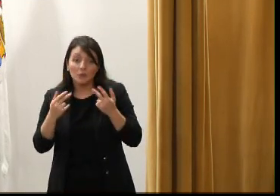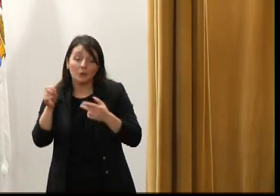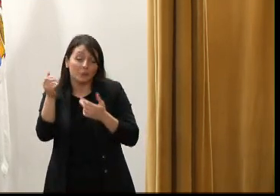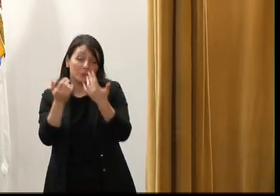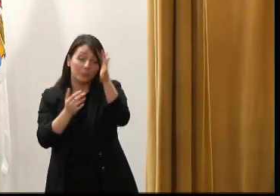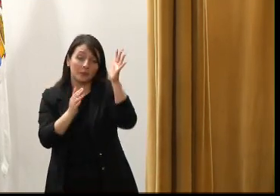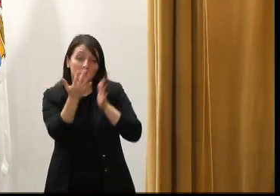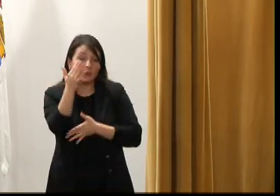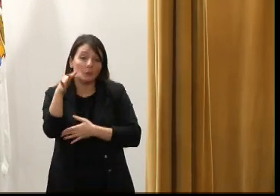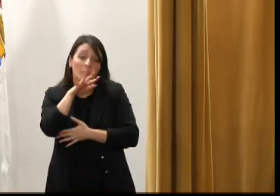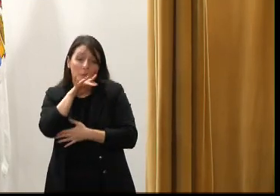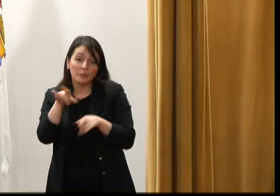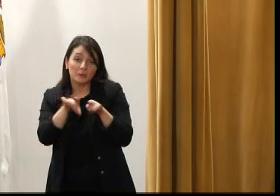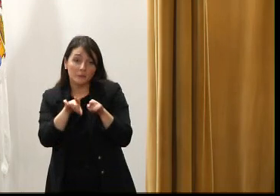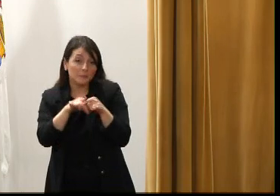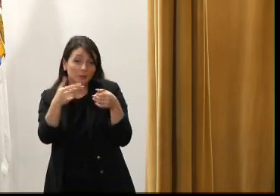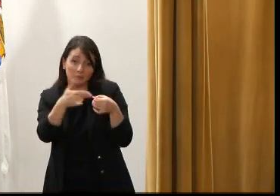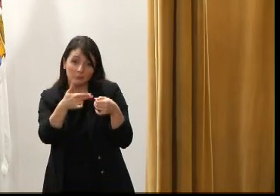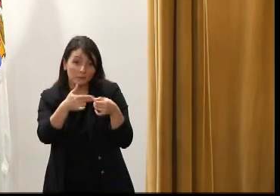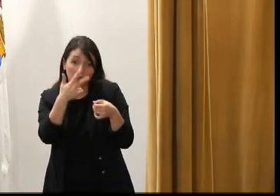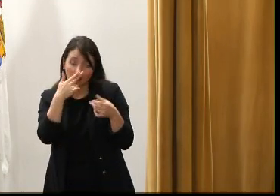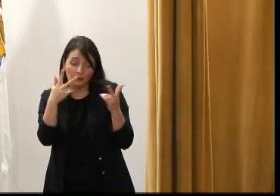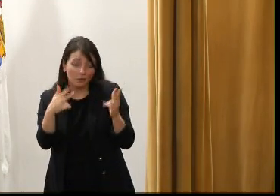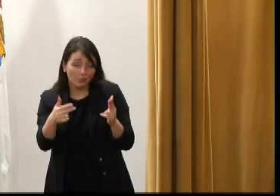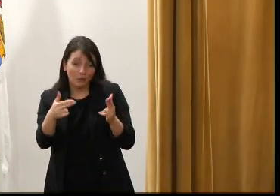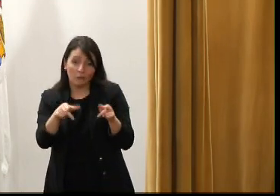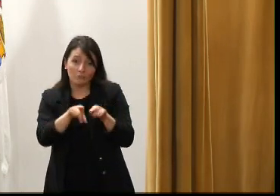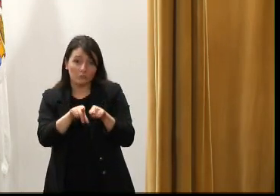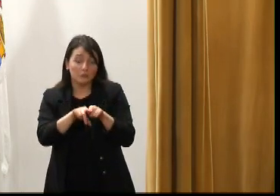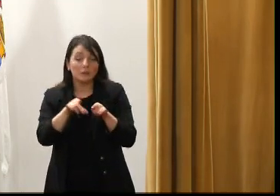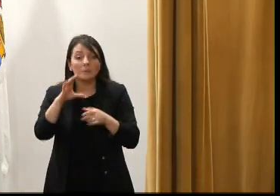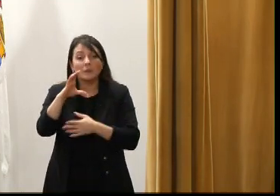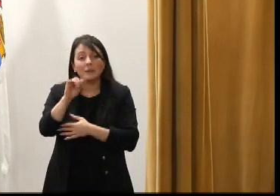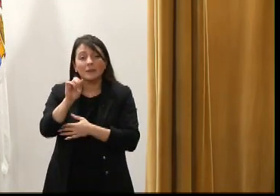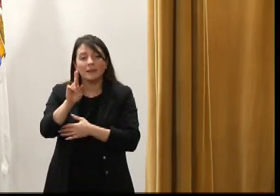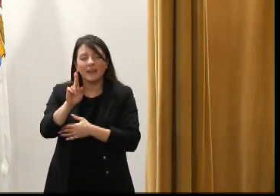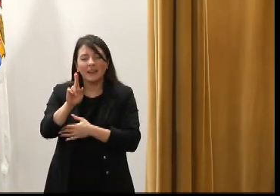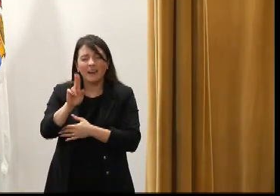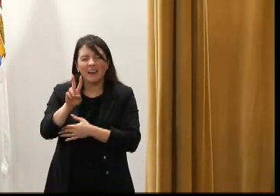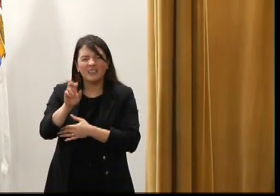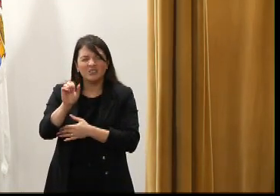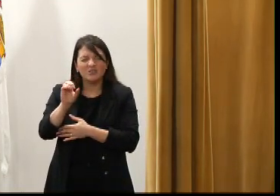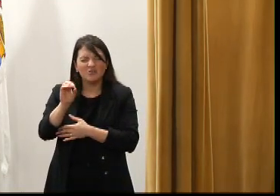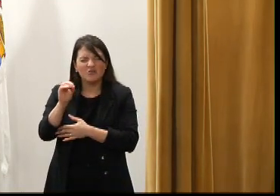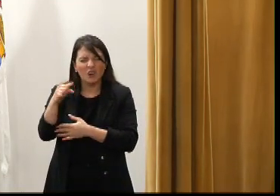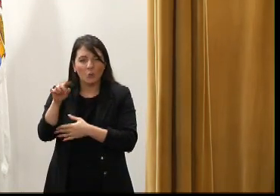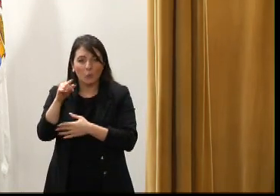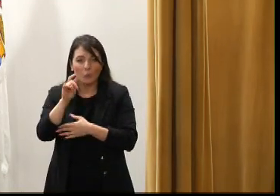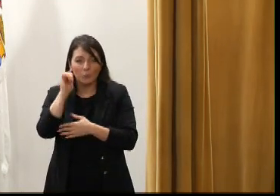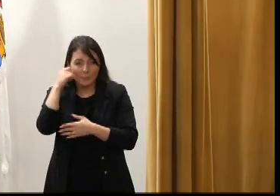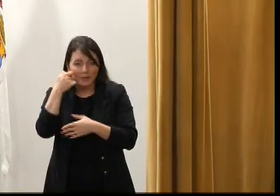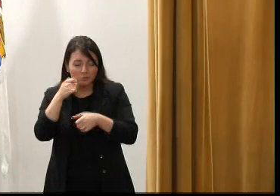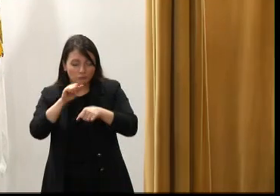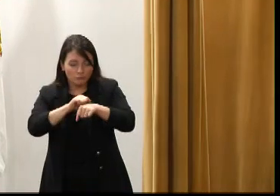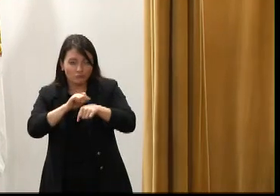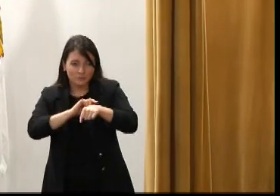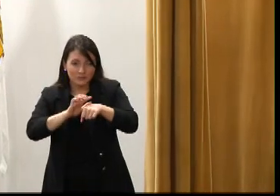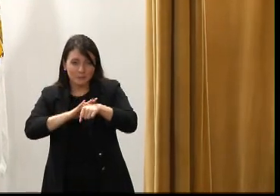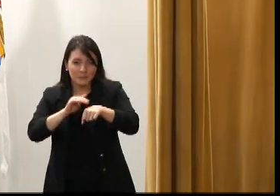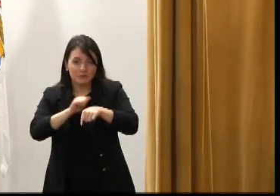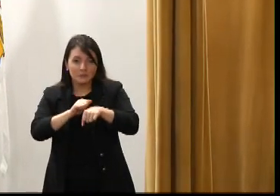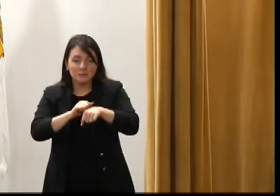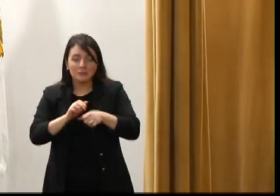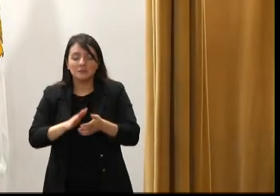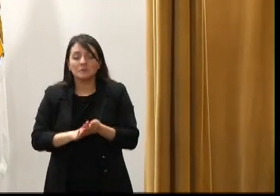ruim quanto a gasolina. E o carvão também. Tá? Nós temos aqui 11% das contribuições em função do uso